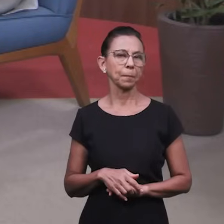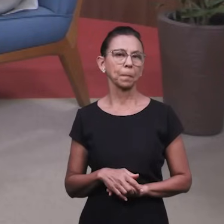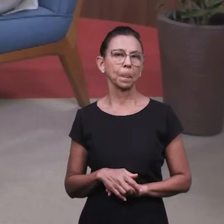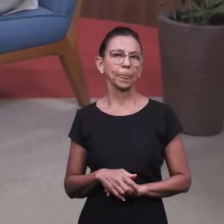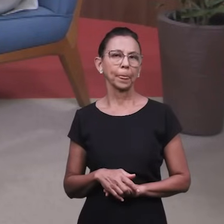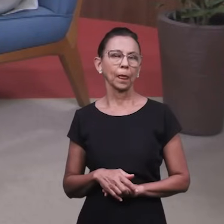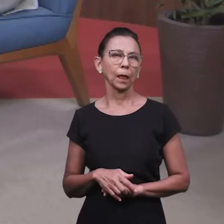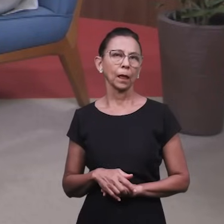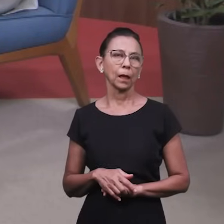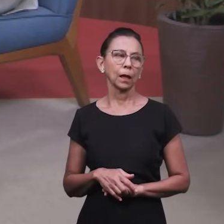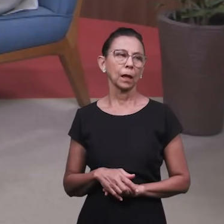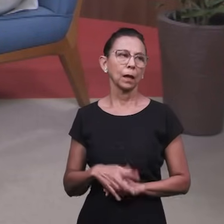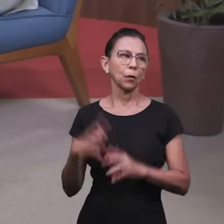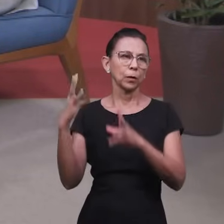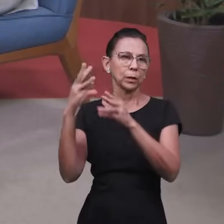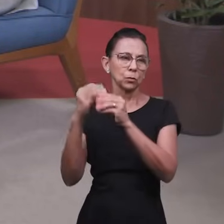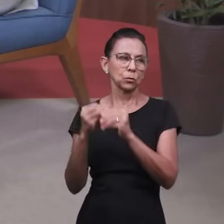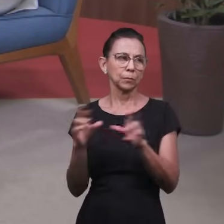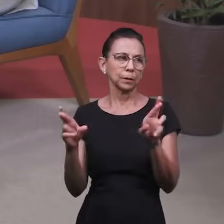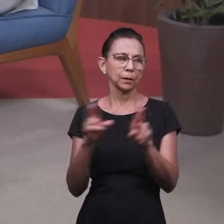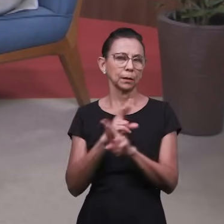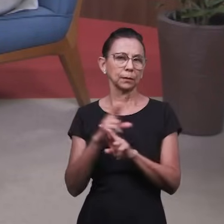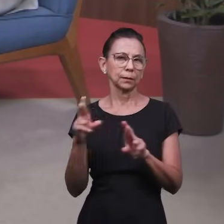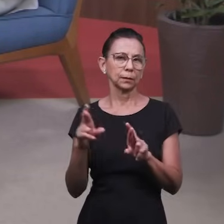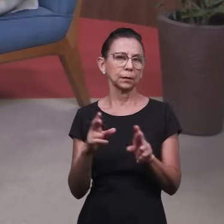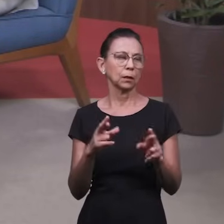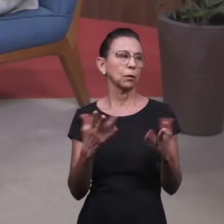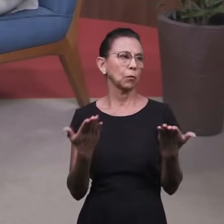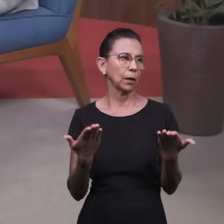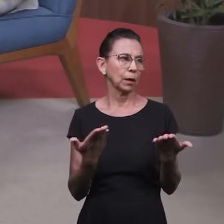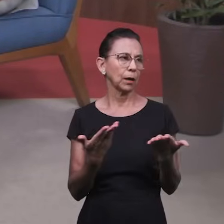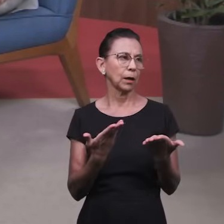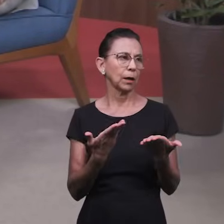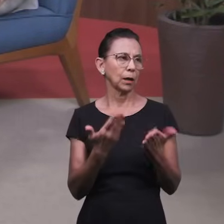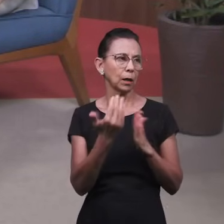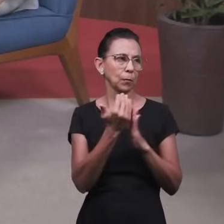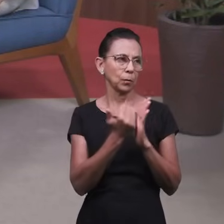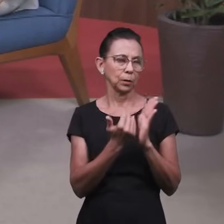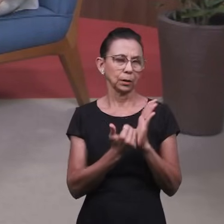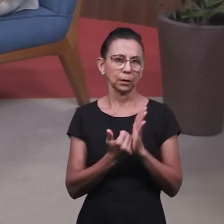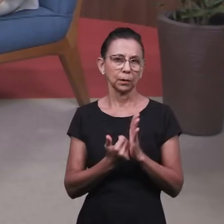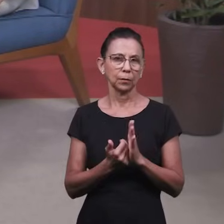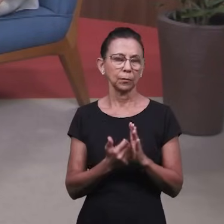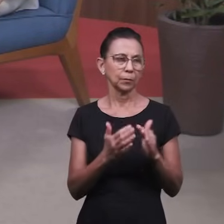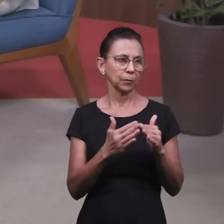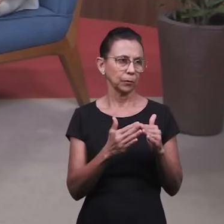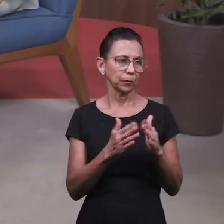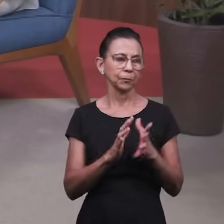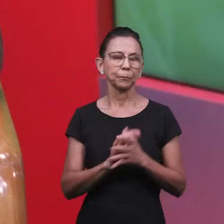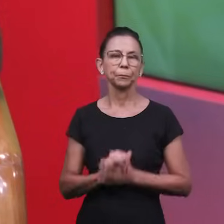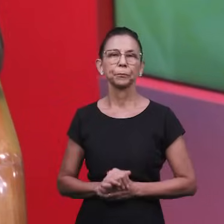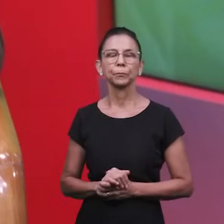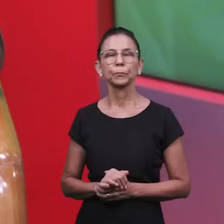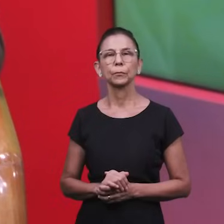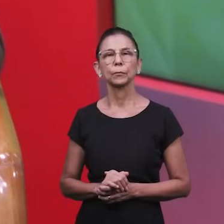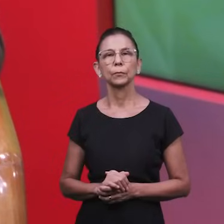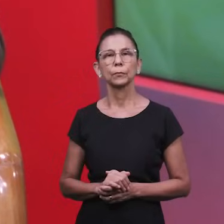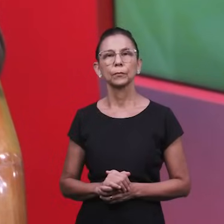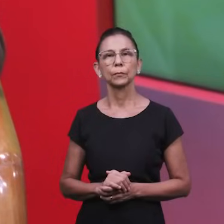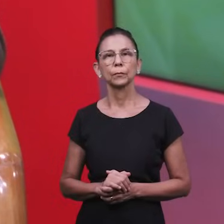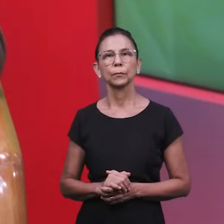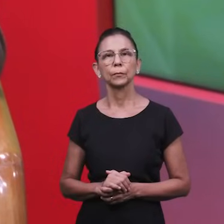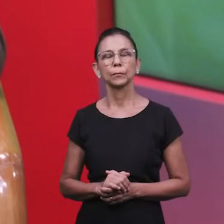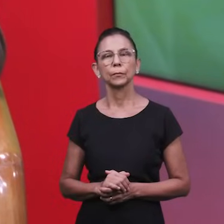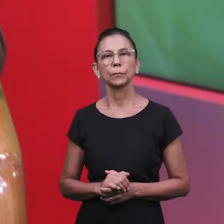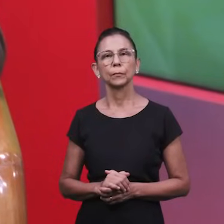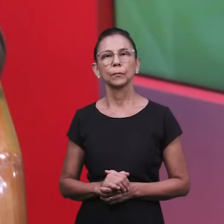assistindo, aplicando aquilo que tratamos à vida de cada um, e eu peço para você fazer isso agora, por gentileza. Amados,